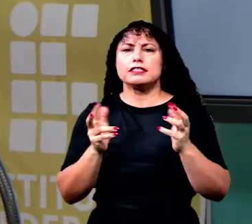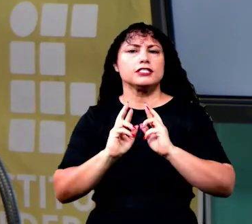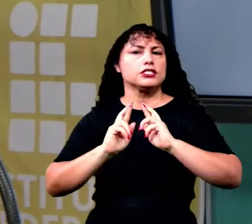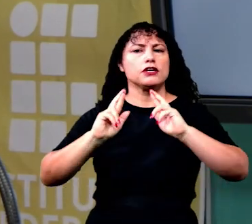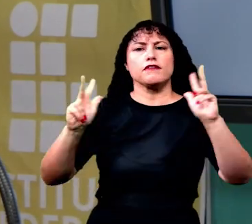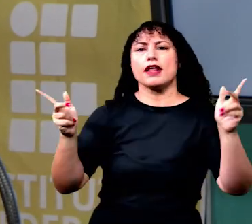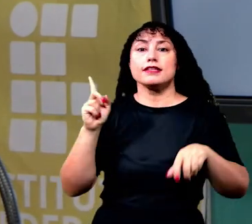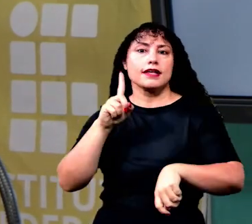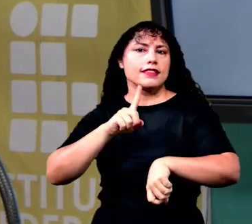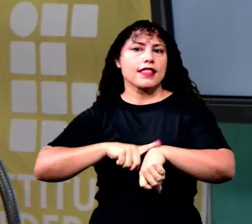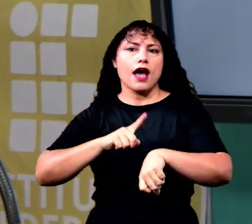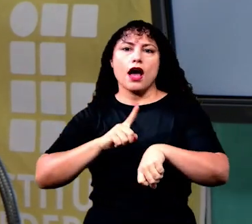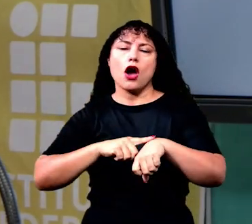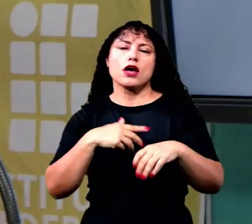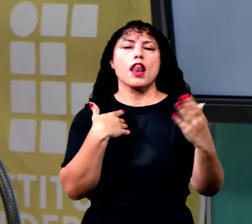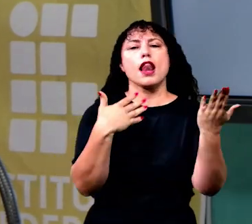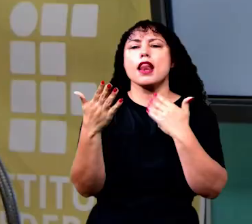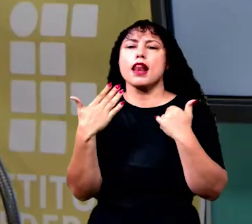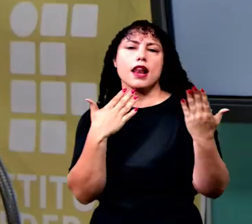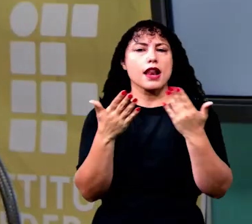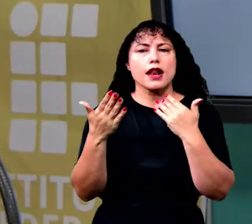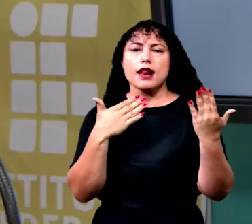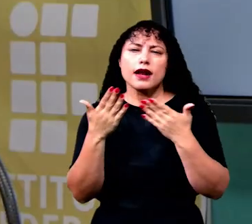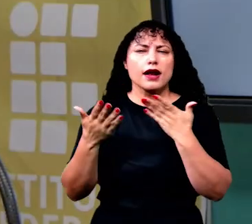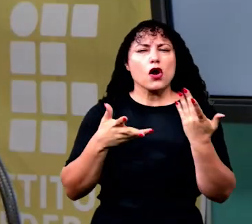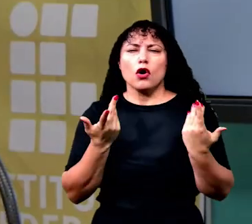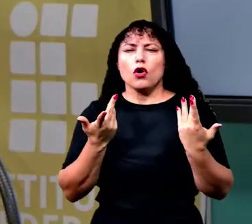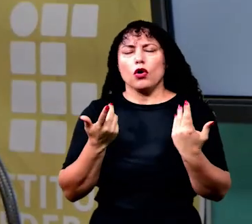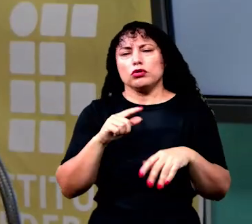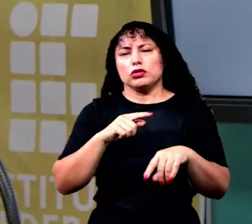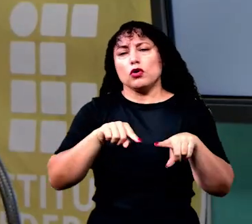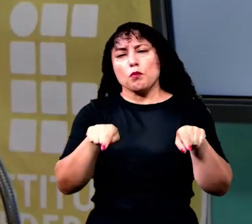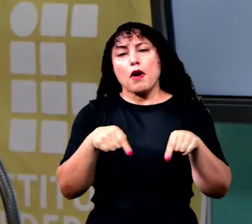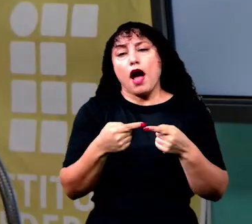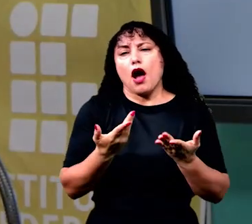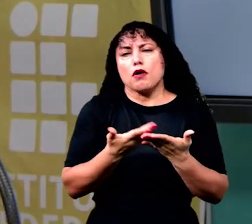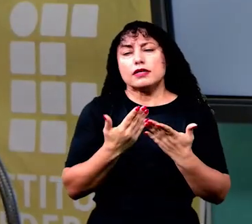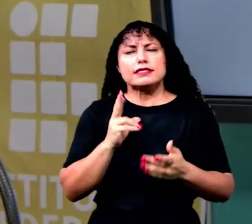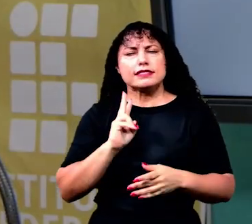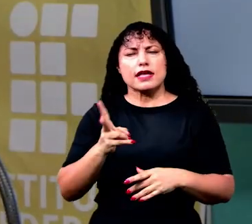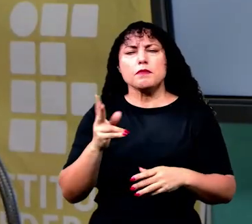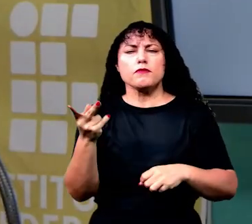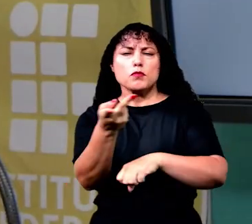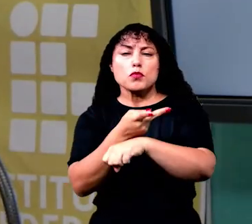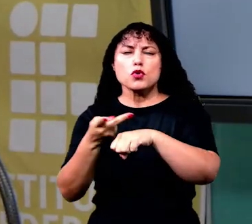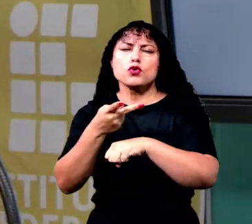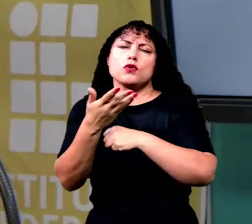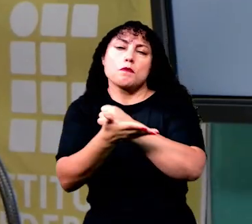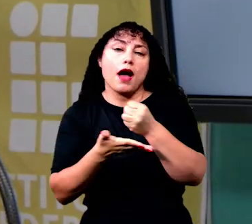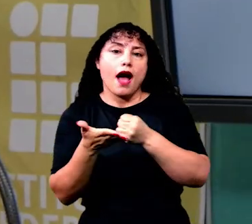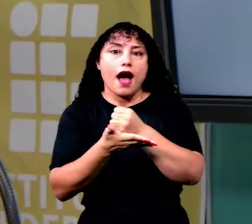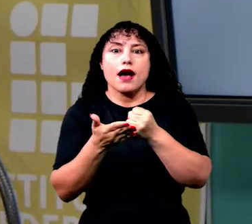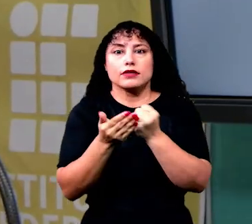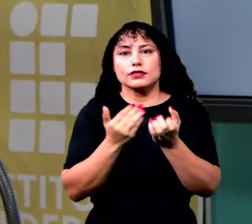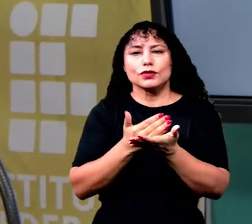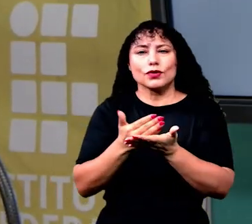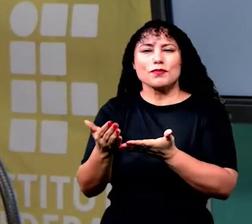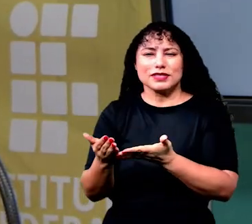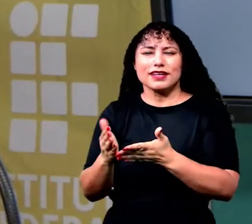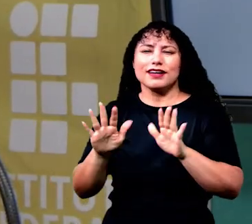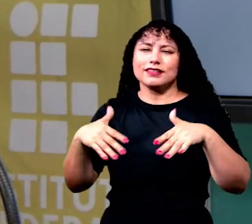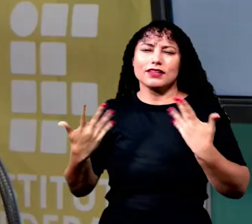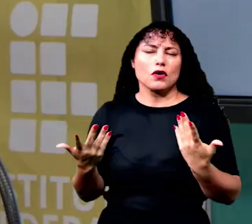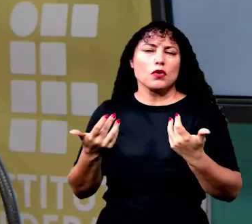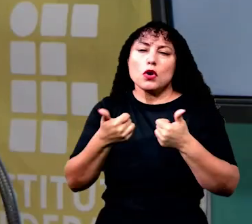diferença na hora que a gente tinha que conversar, ou quando tinha uma aula, porque todo mundo sempre vai buscando mais o básico quando vai conversar. Então